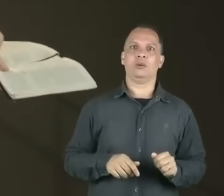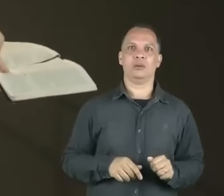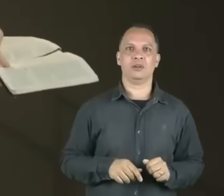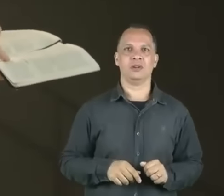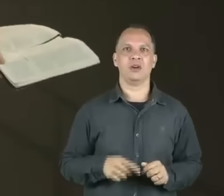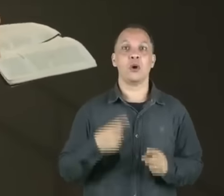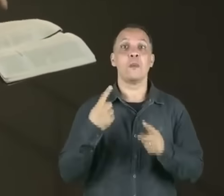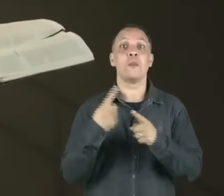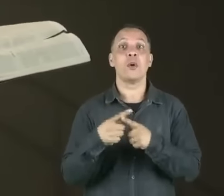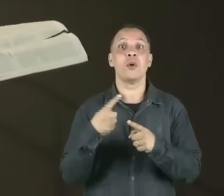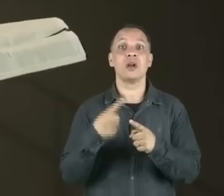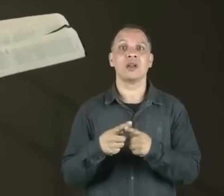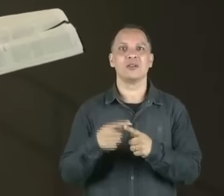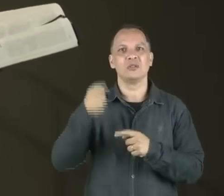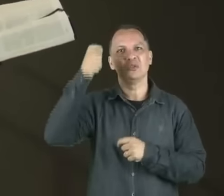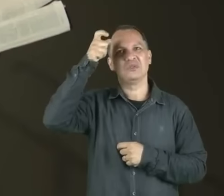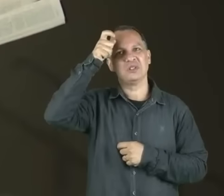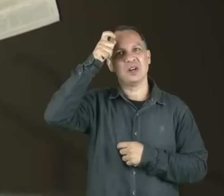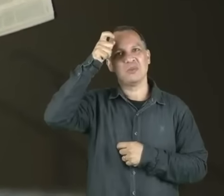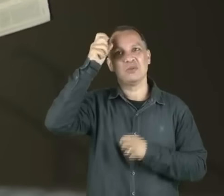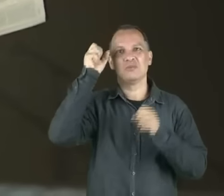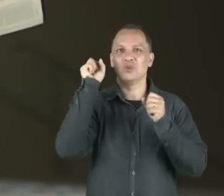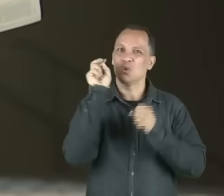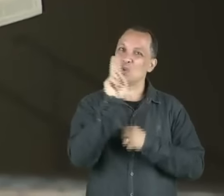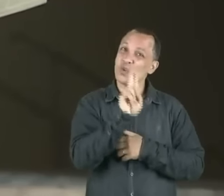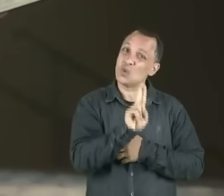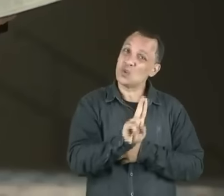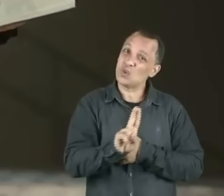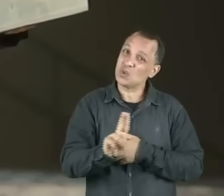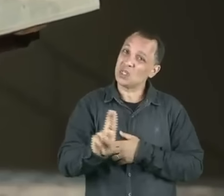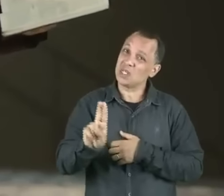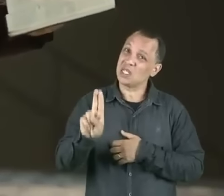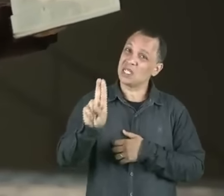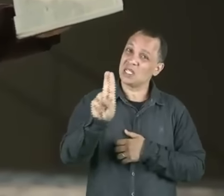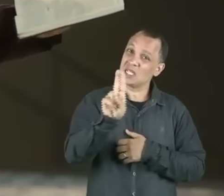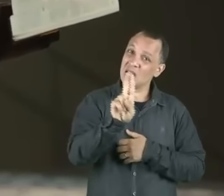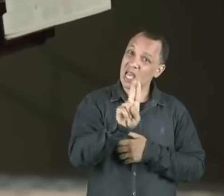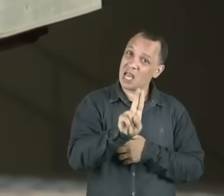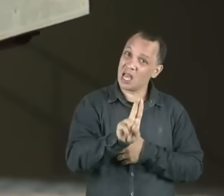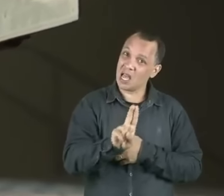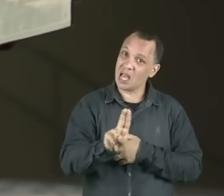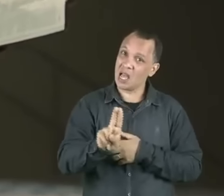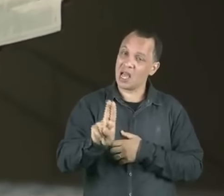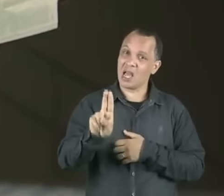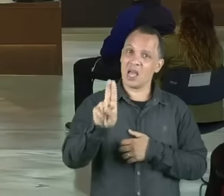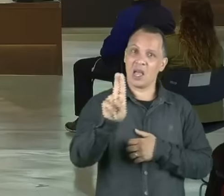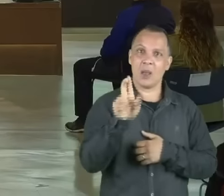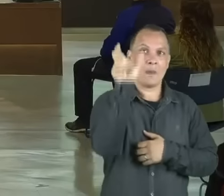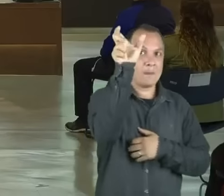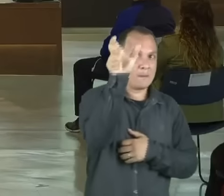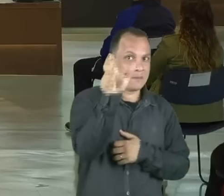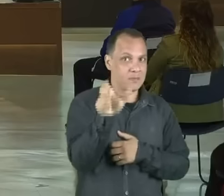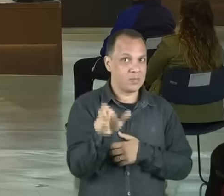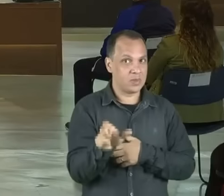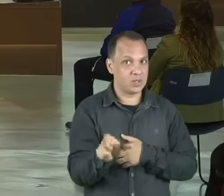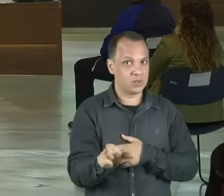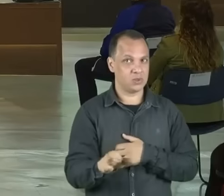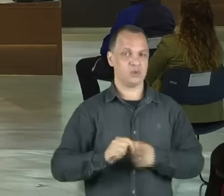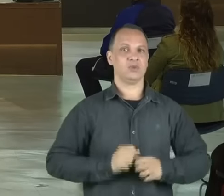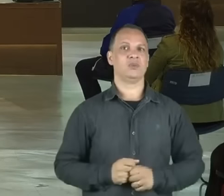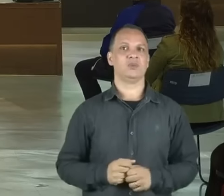disso finalmente revistam-se do Senhor fortaleça ou se no Senhor e na força do seu poder